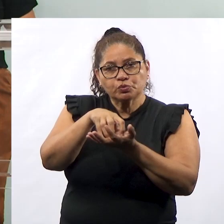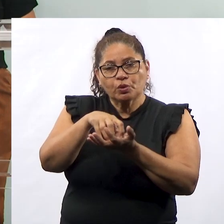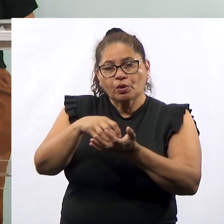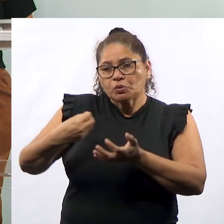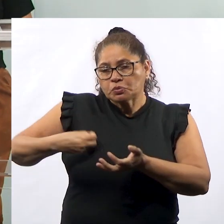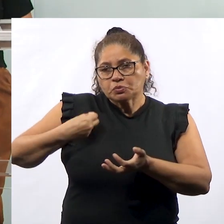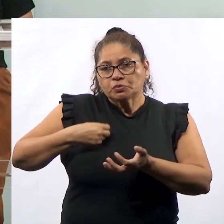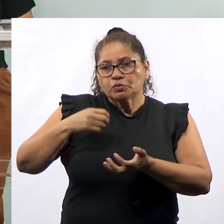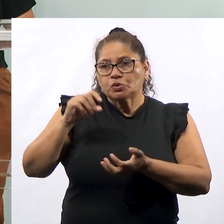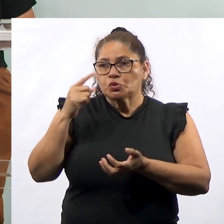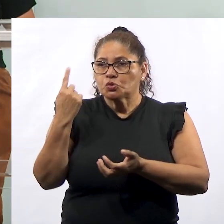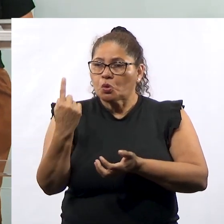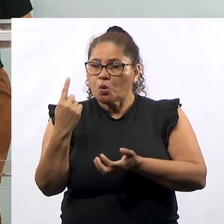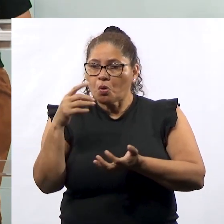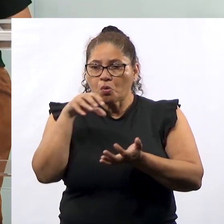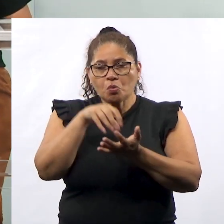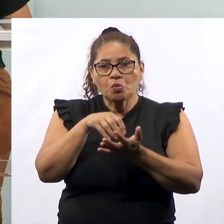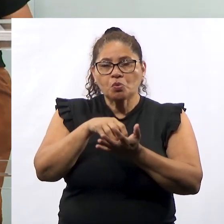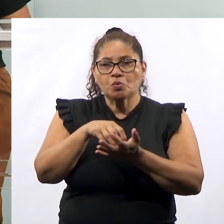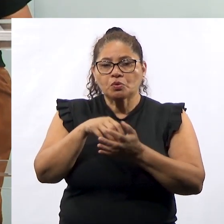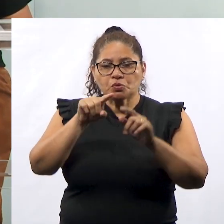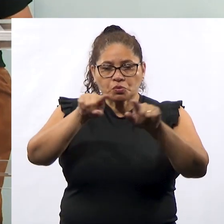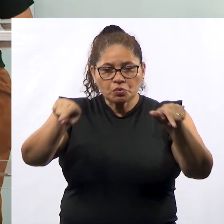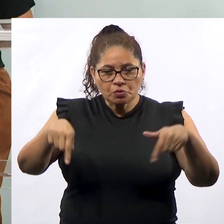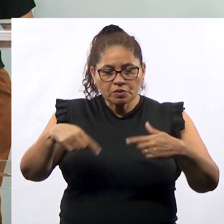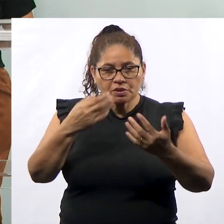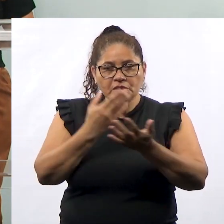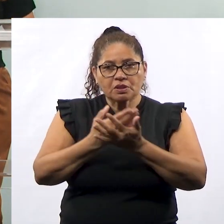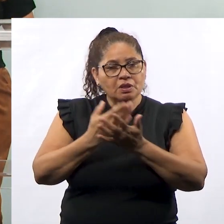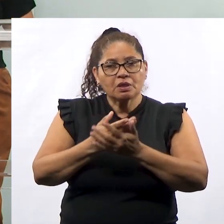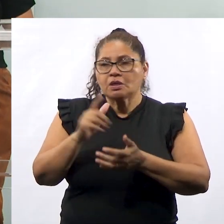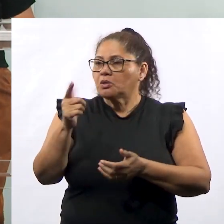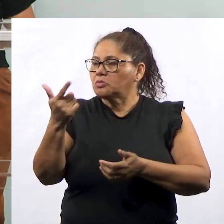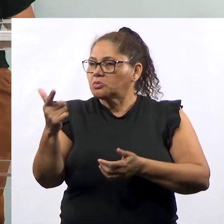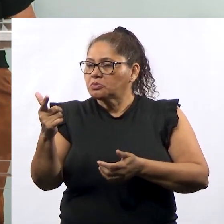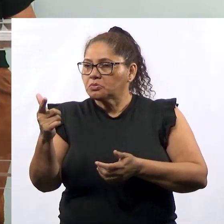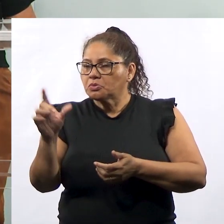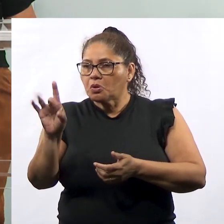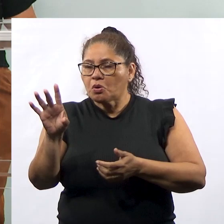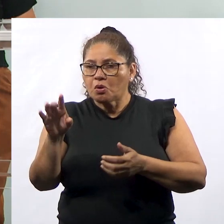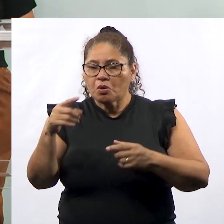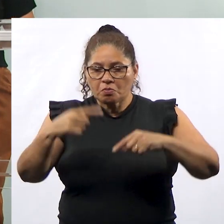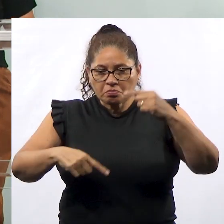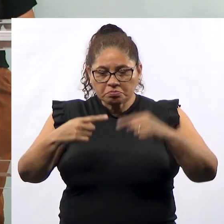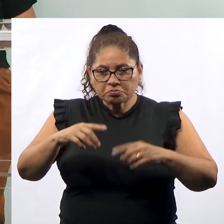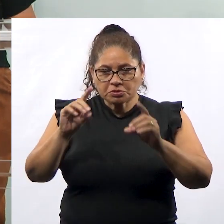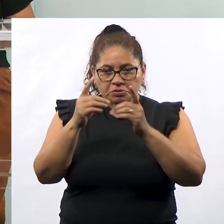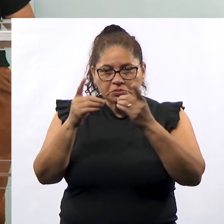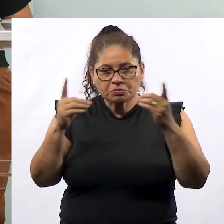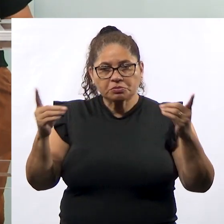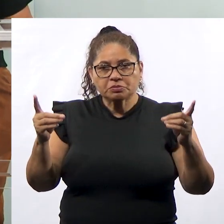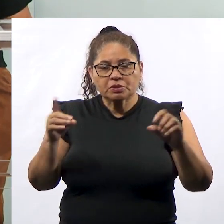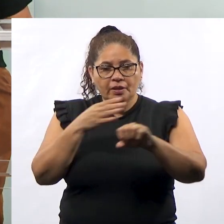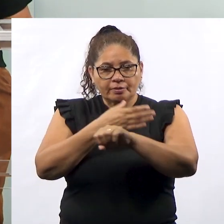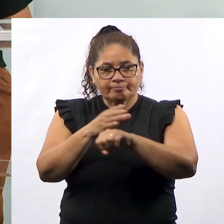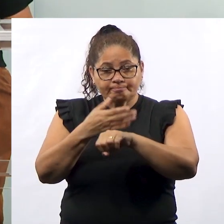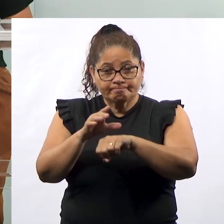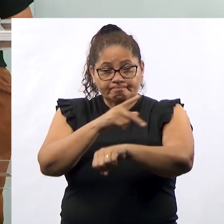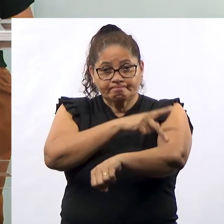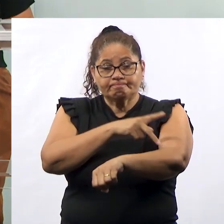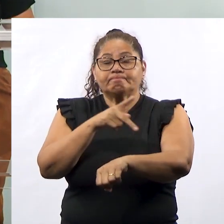existe apenas um núcleo, não é apenas a sala de aula, não é apenas o material didático, não é apenas a prática